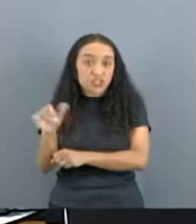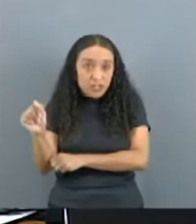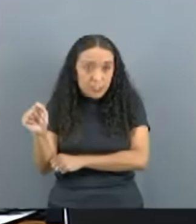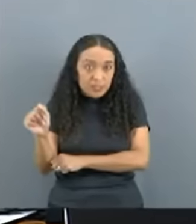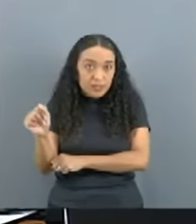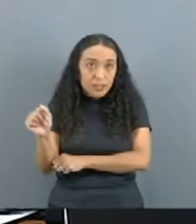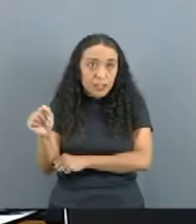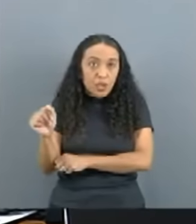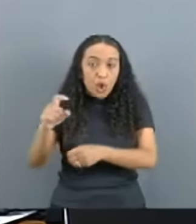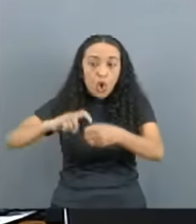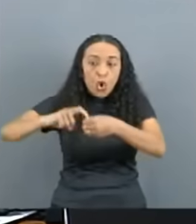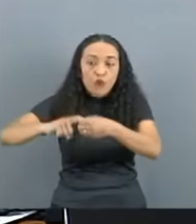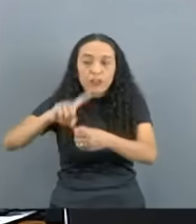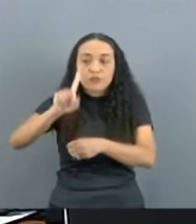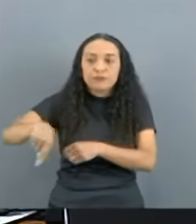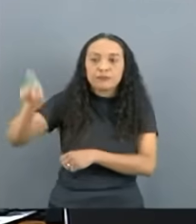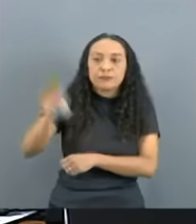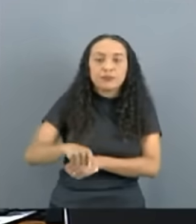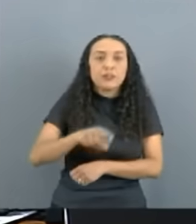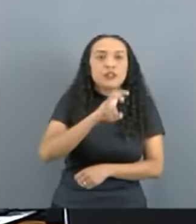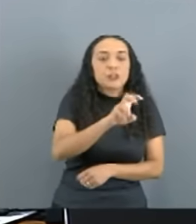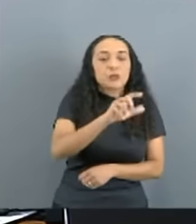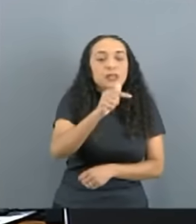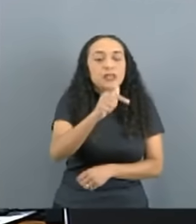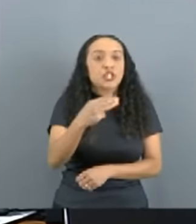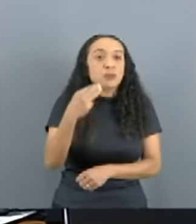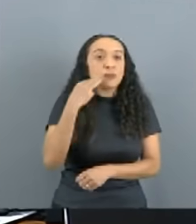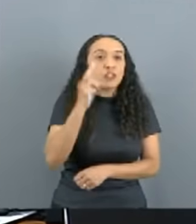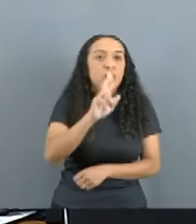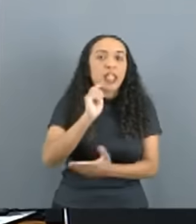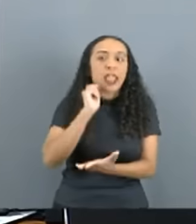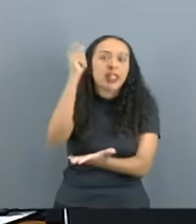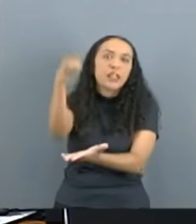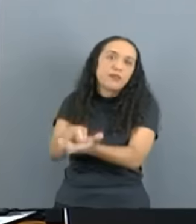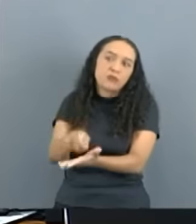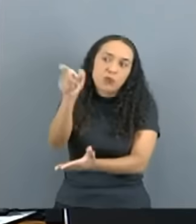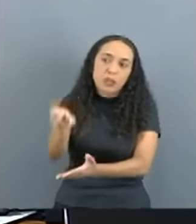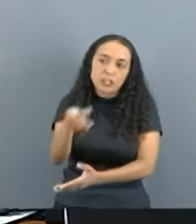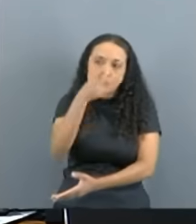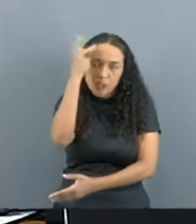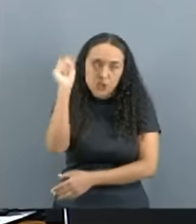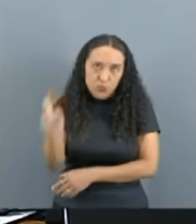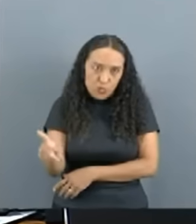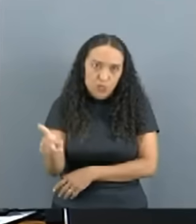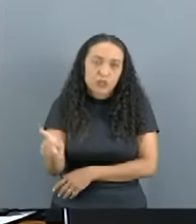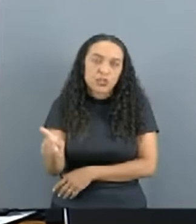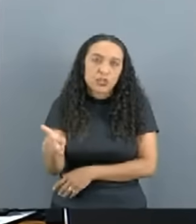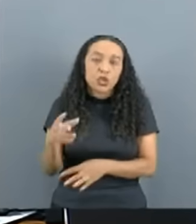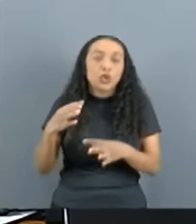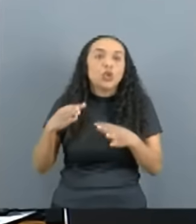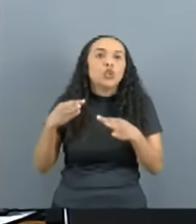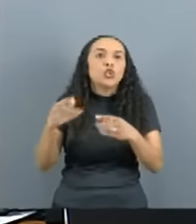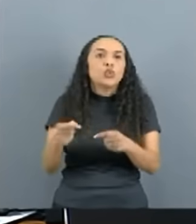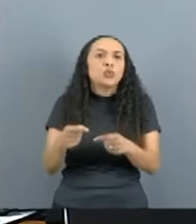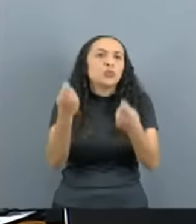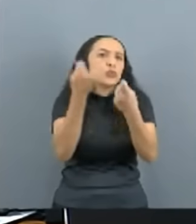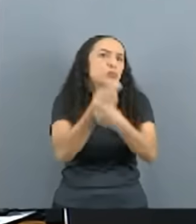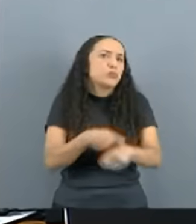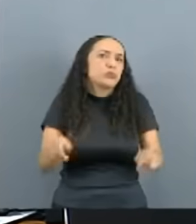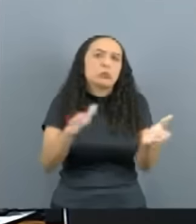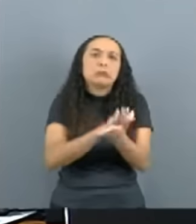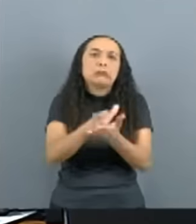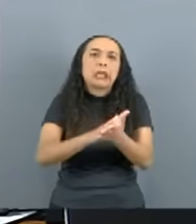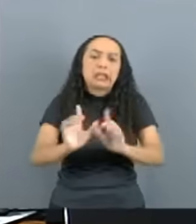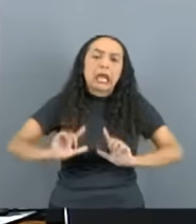e 57 milhões de reais foram devolvidos aos beneficiários. Tudo isso sem a necessidade da ação